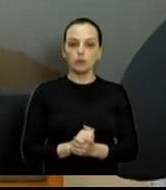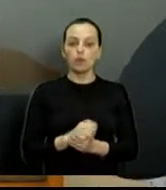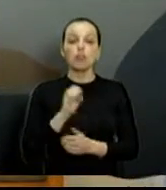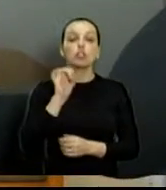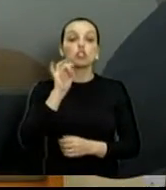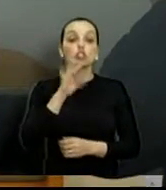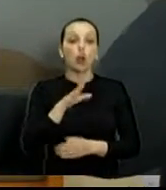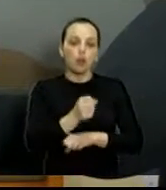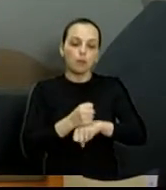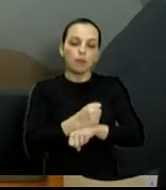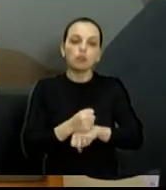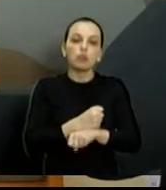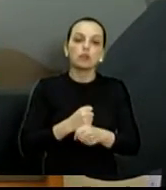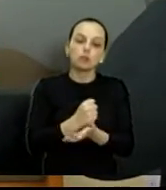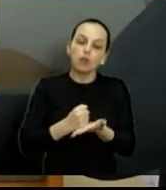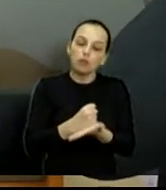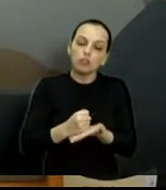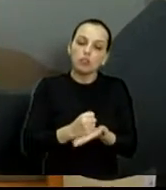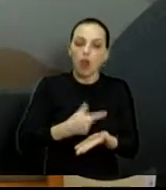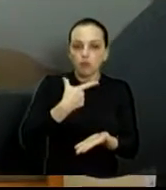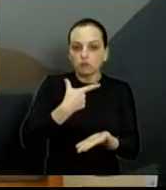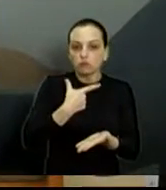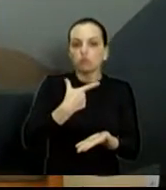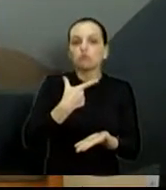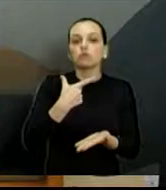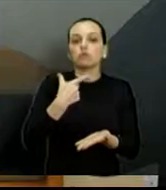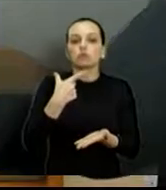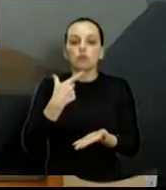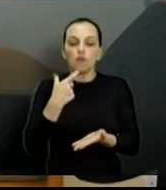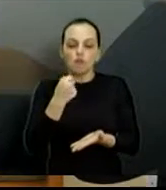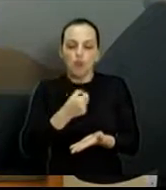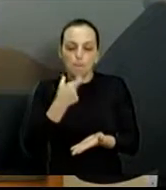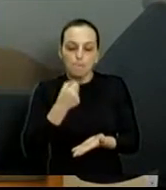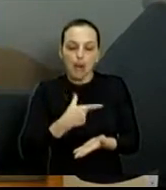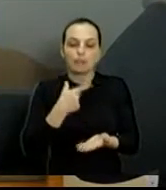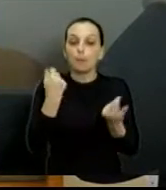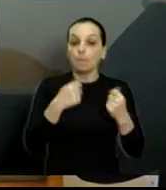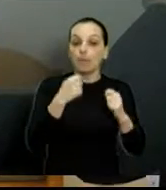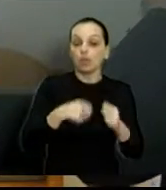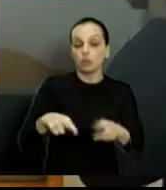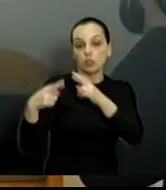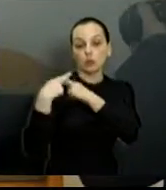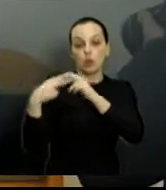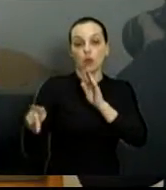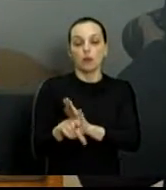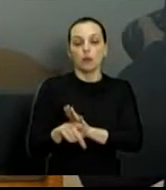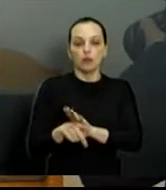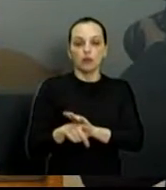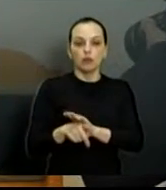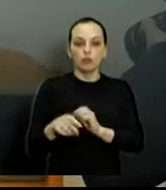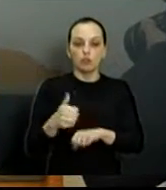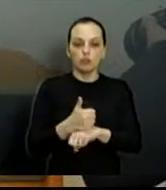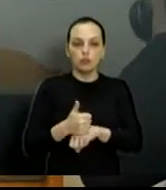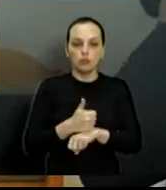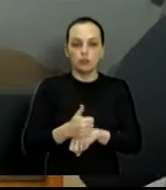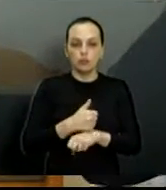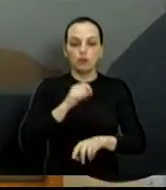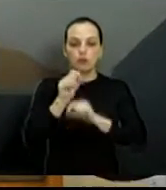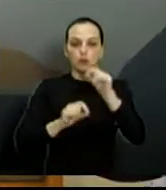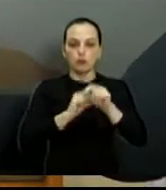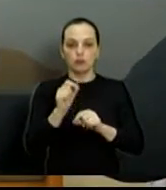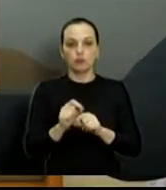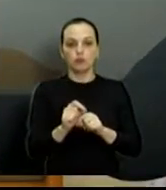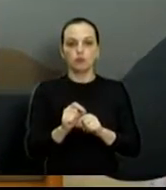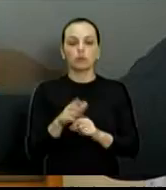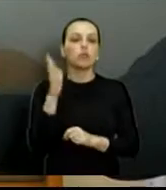ud se você tem farmácia nos postos obrigatoriamente 71 farmacêutico registrados rr ea